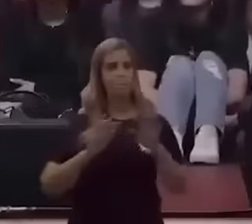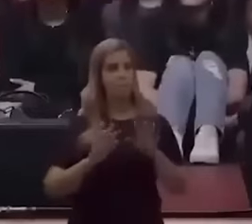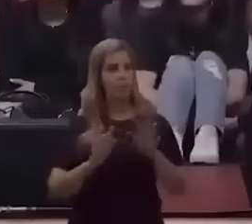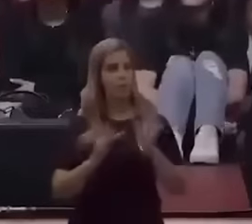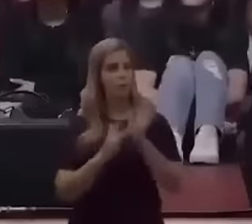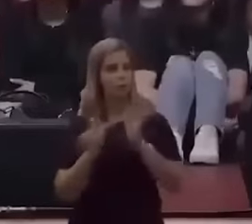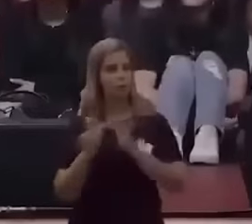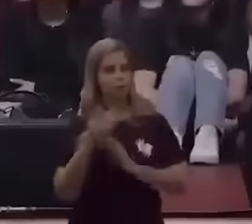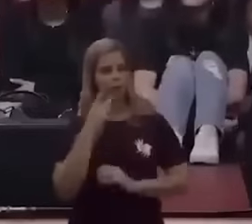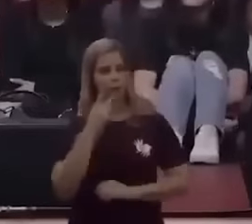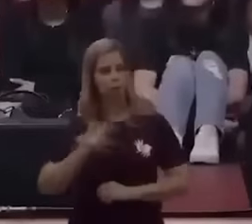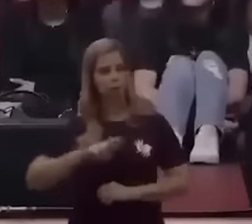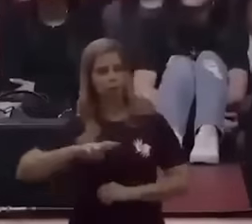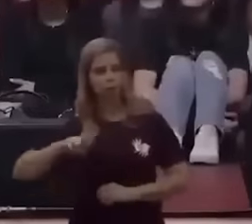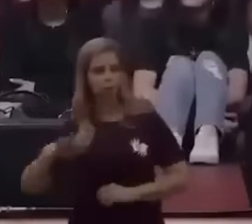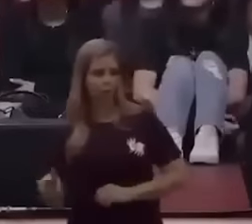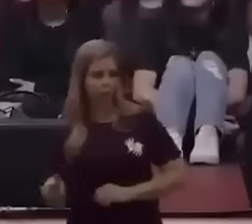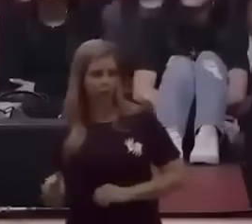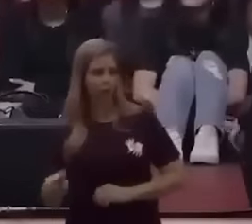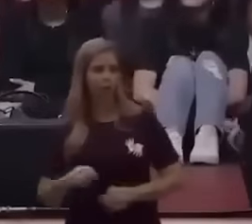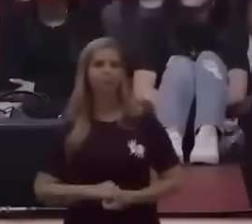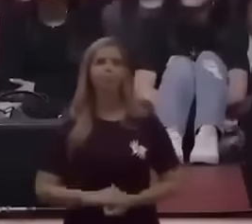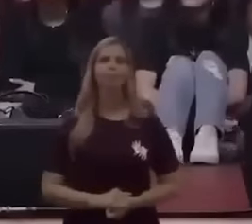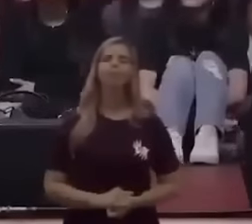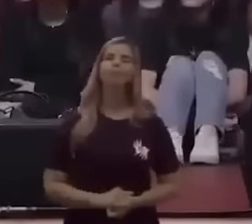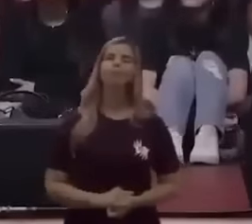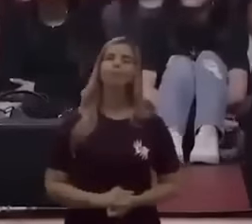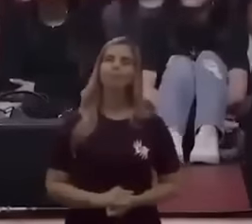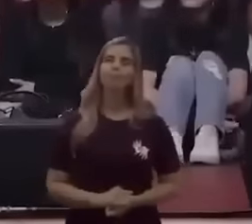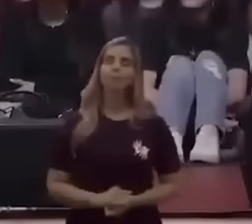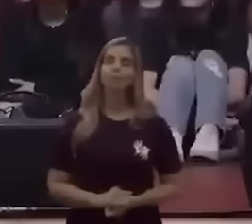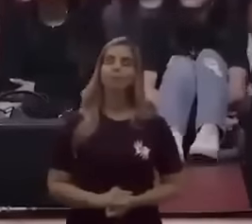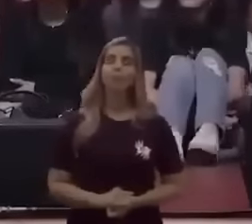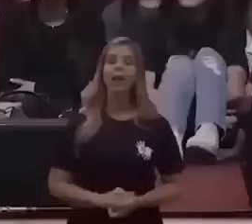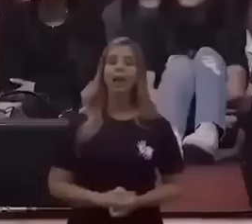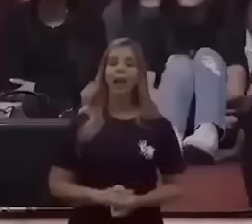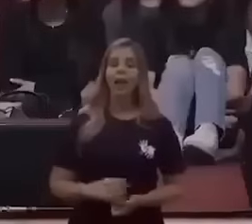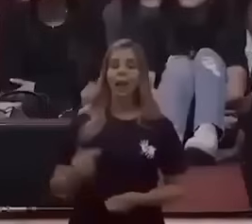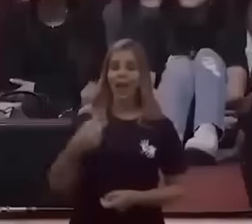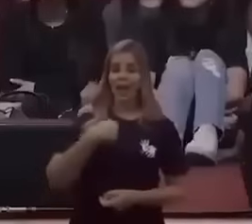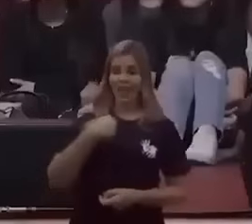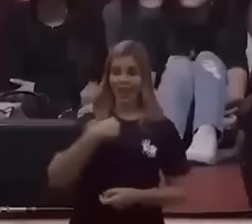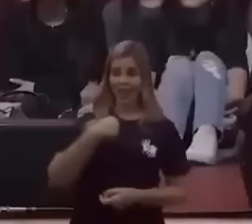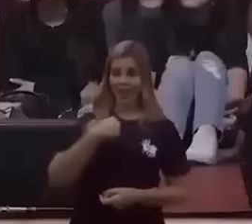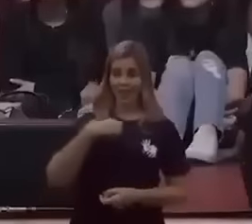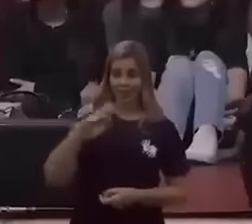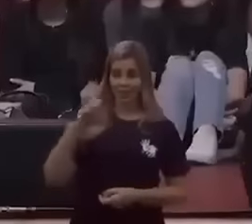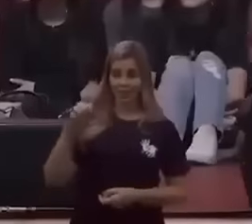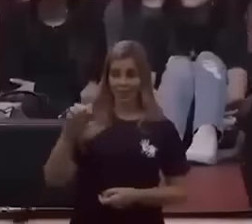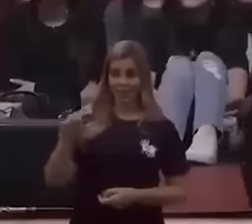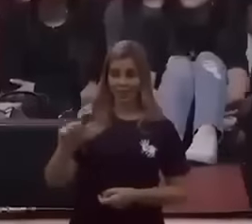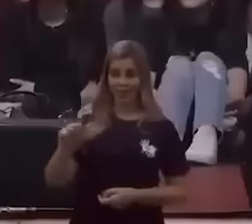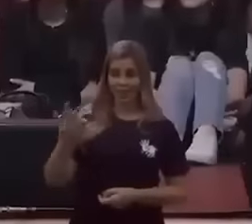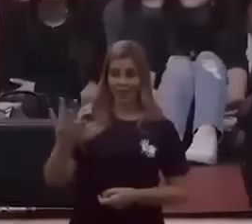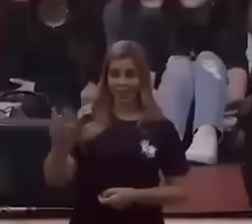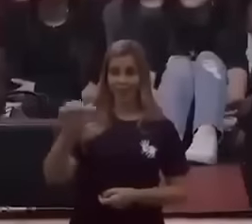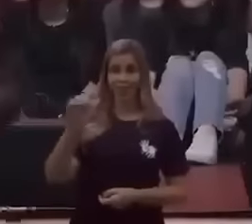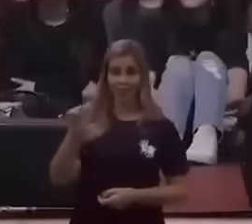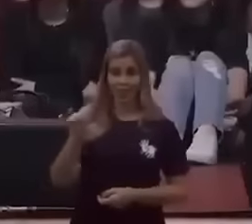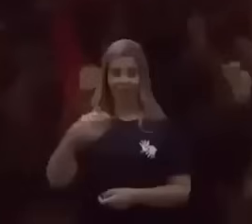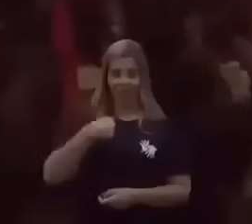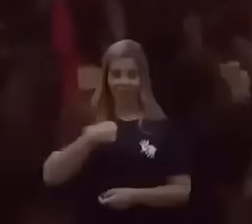Eu também te digo que tu és Petros, fragmento de pedra, mas sobre esta pedra, esta rocha,